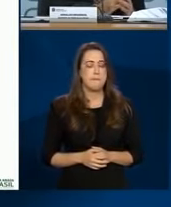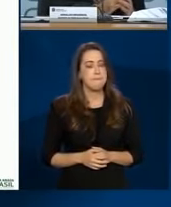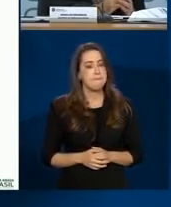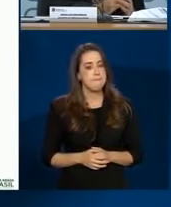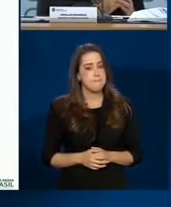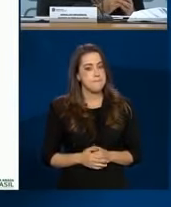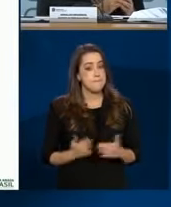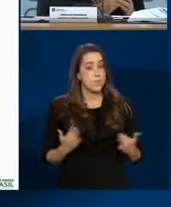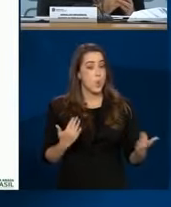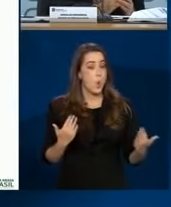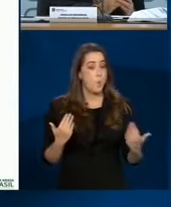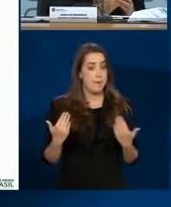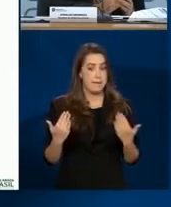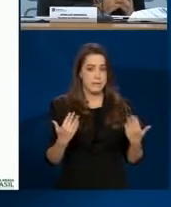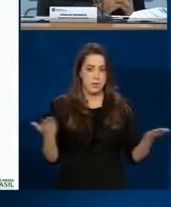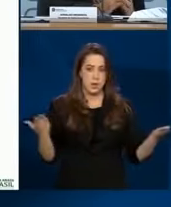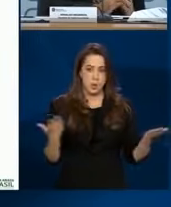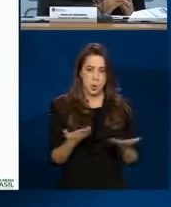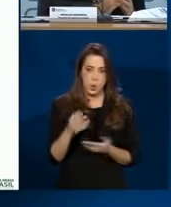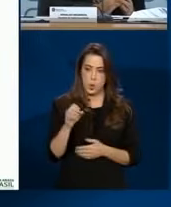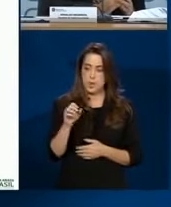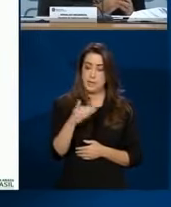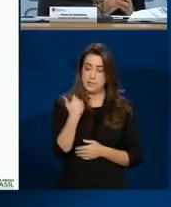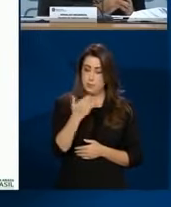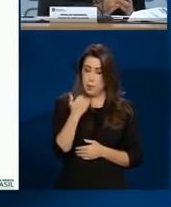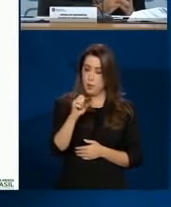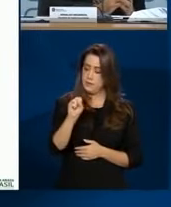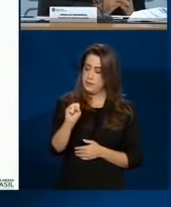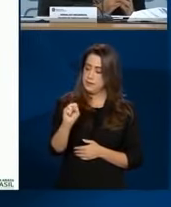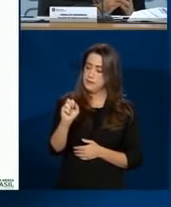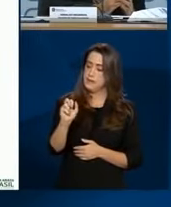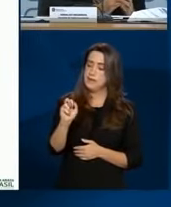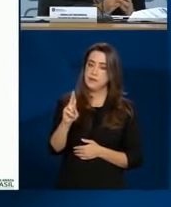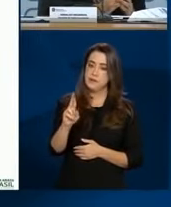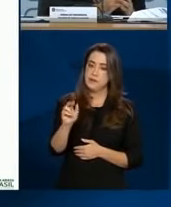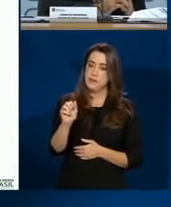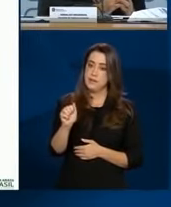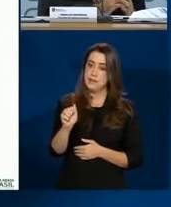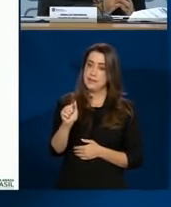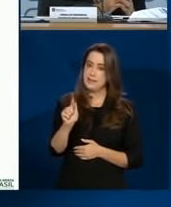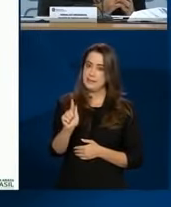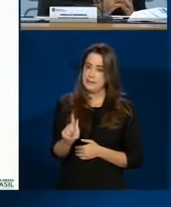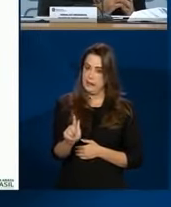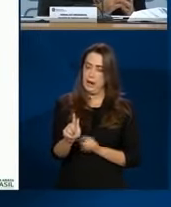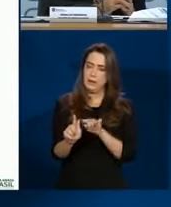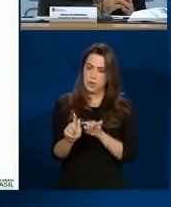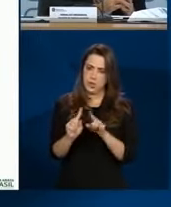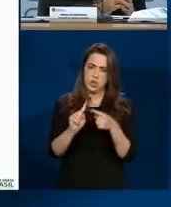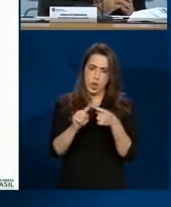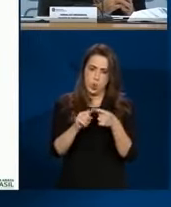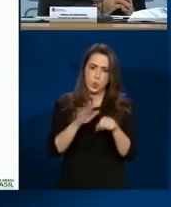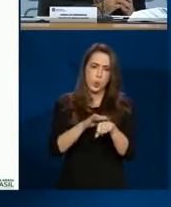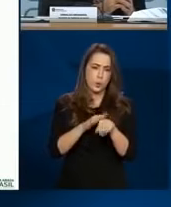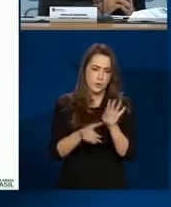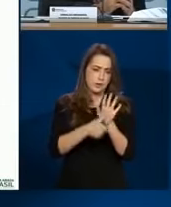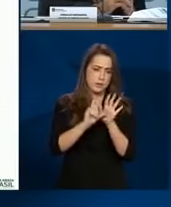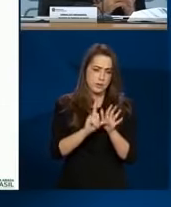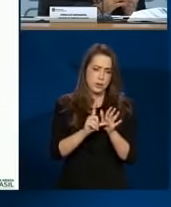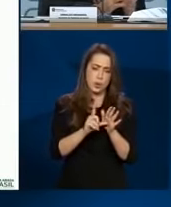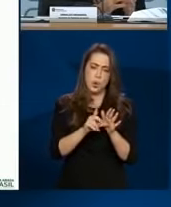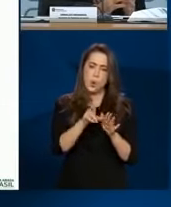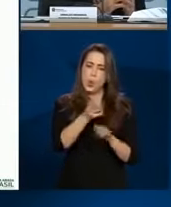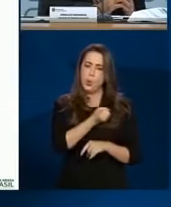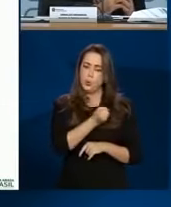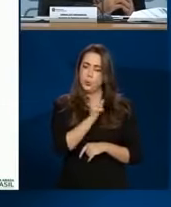avalia esses óbitos por SRAG, segundo comorbidades e fatores de risco, né, esse também é um dado que não tem mudado ao longo